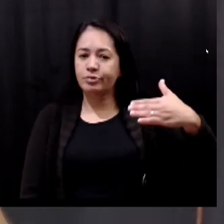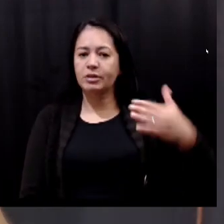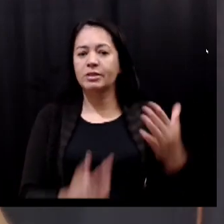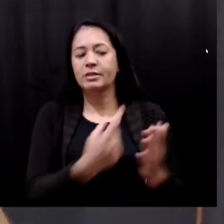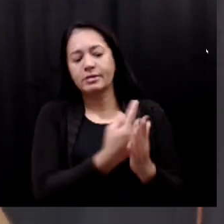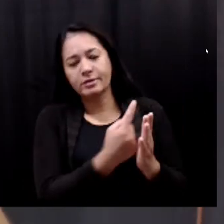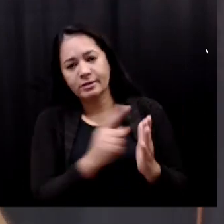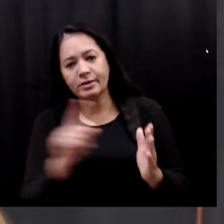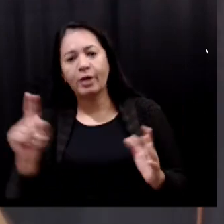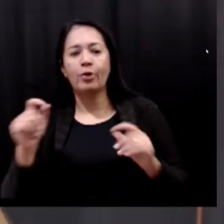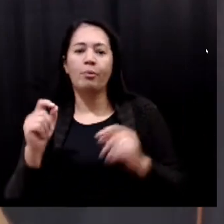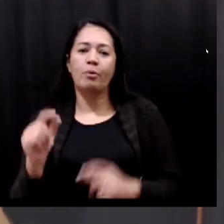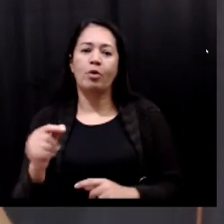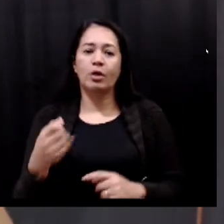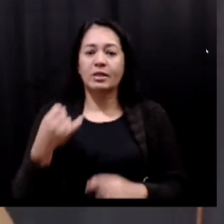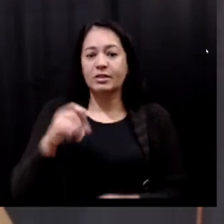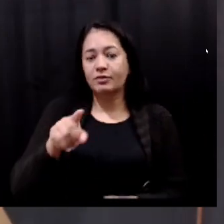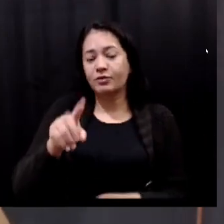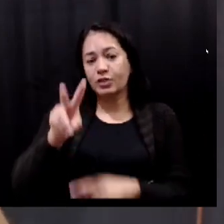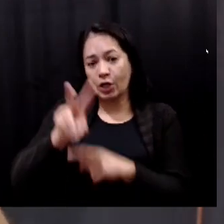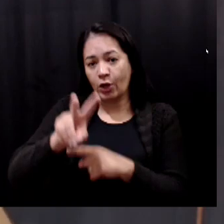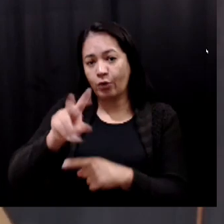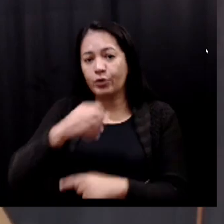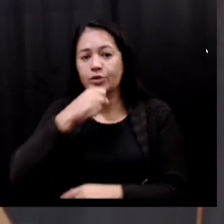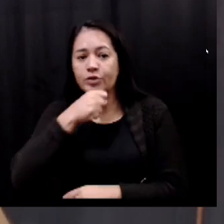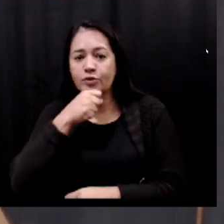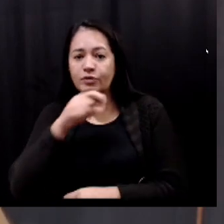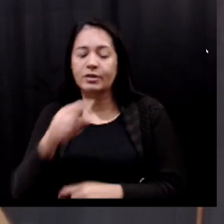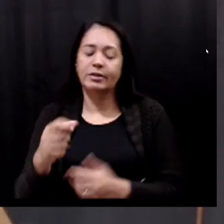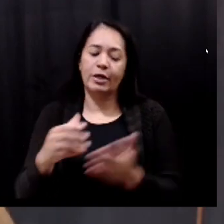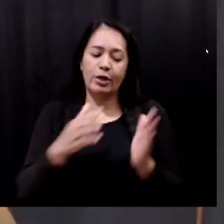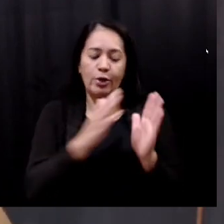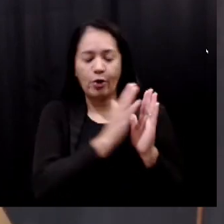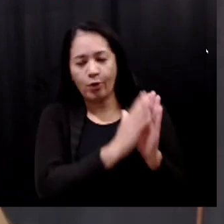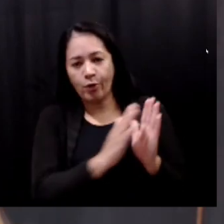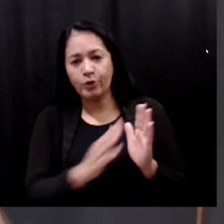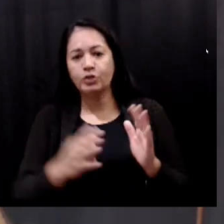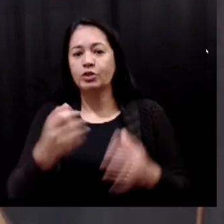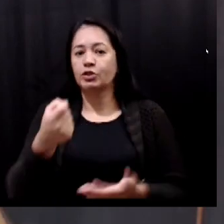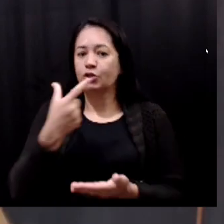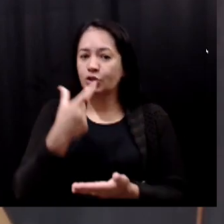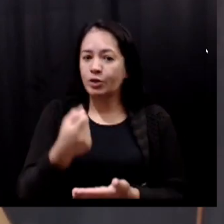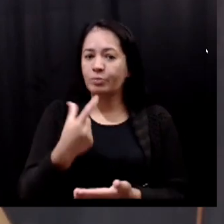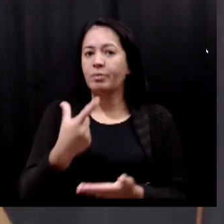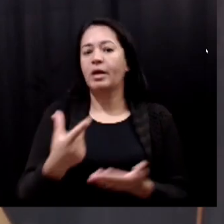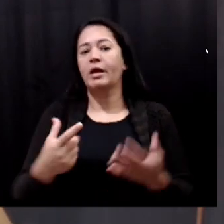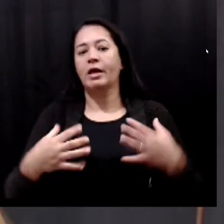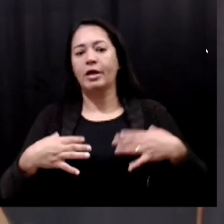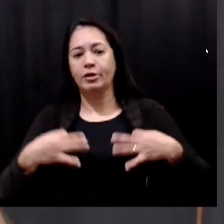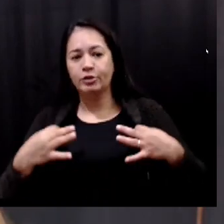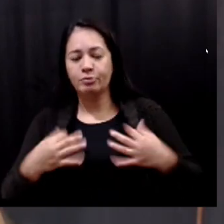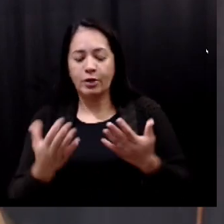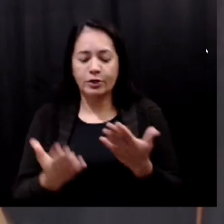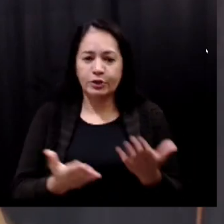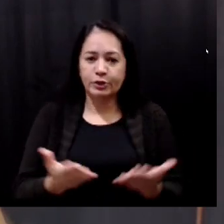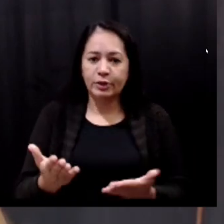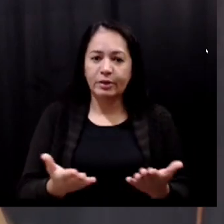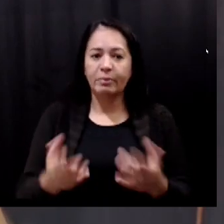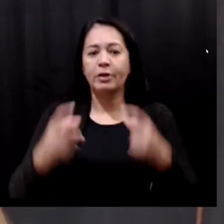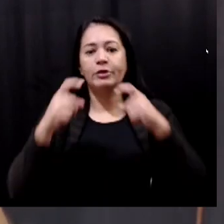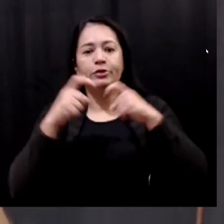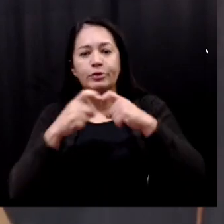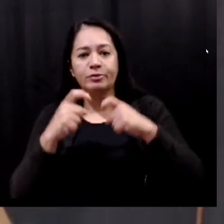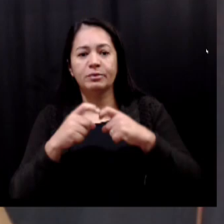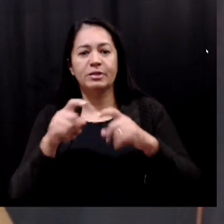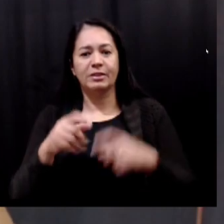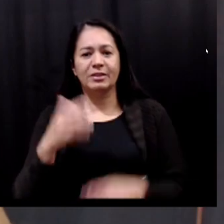de médicos, de remédios, de roupas, de banho, de tratamentos. Então, isso consome realmente muito